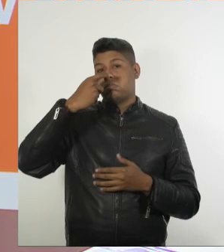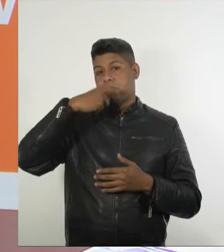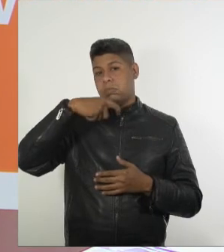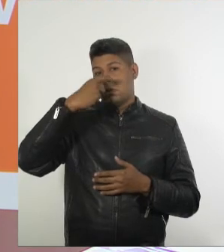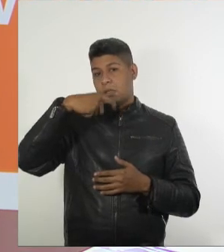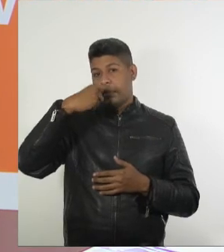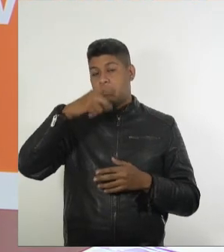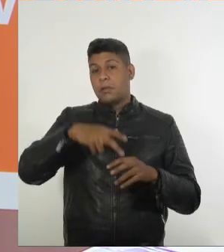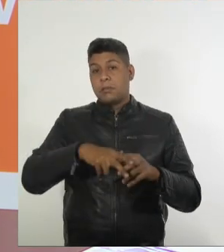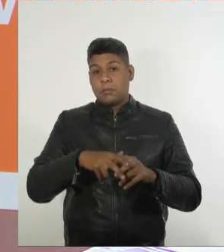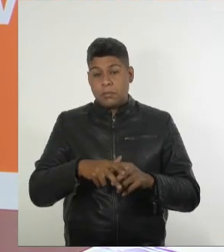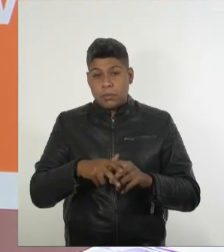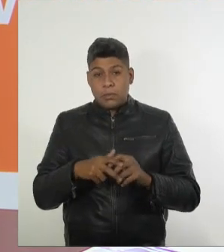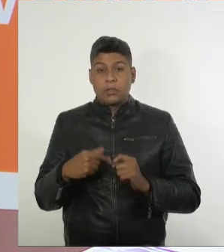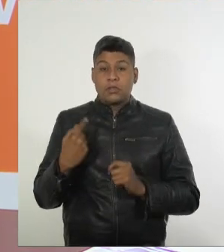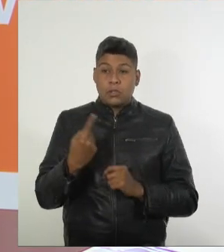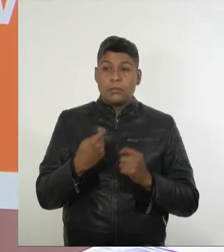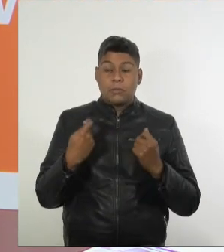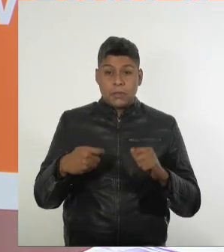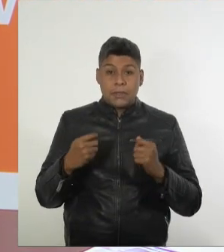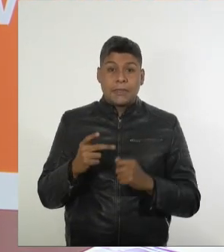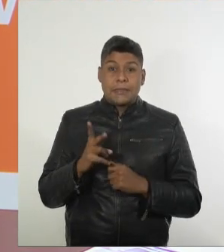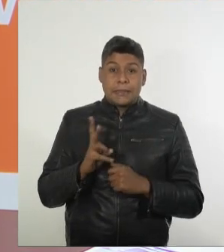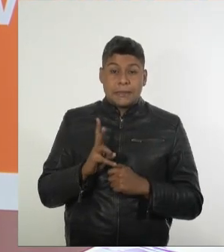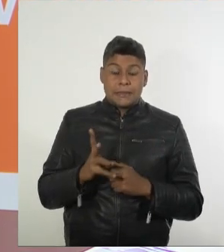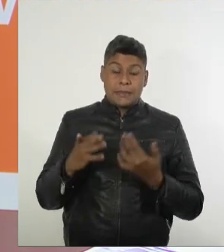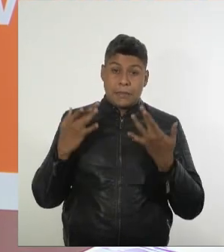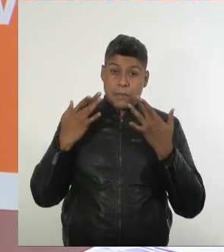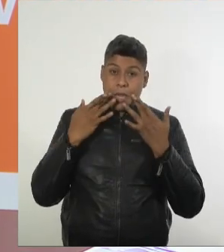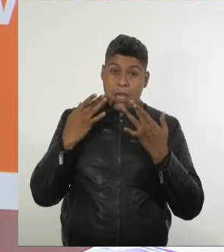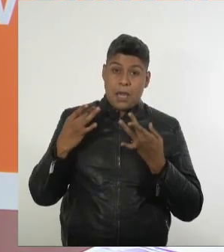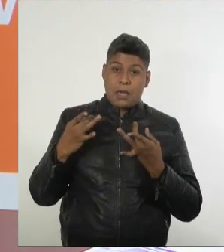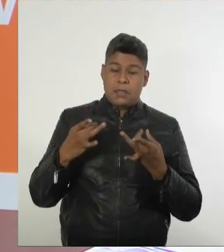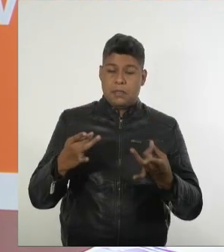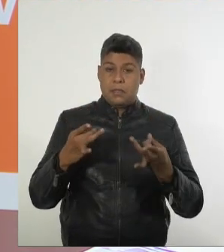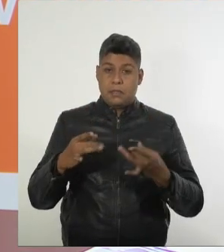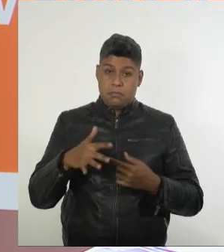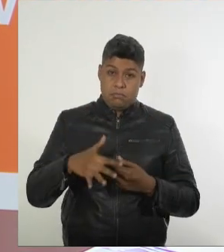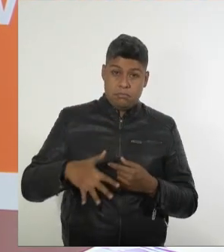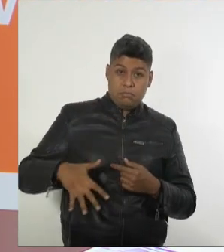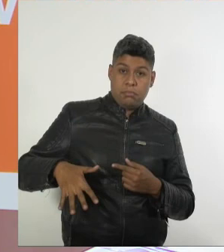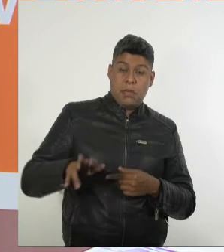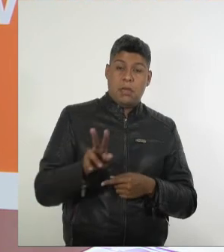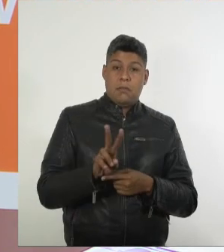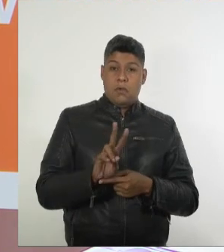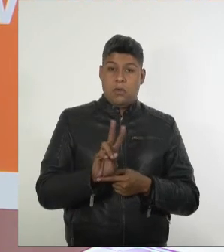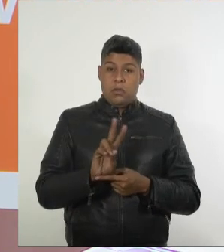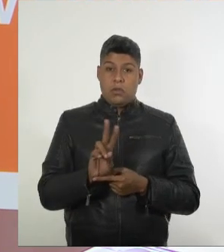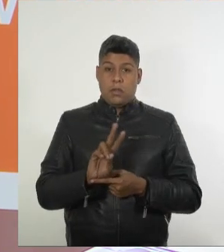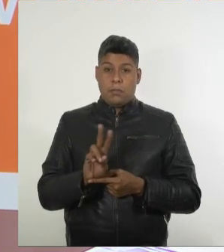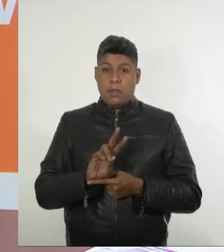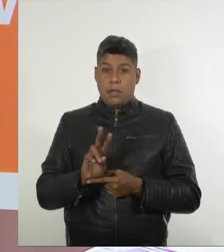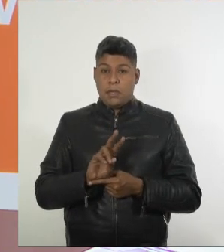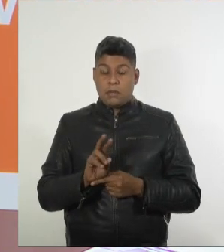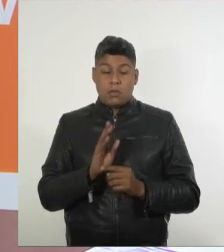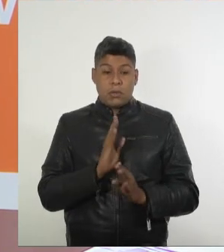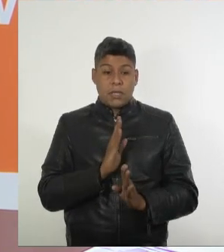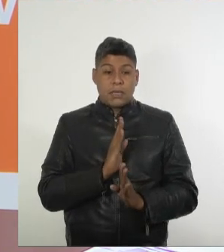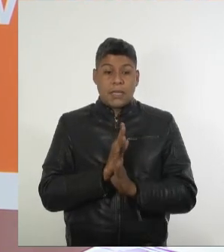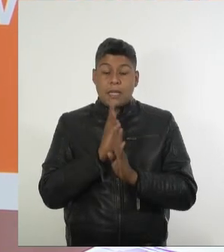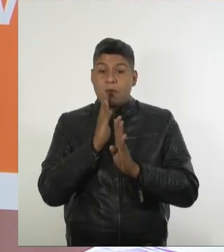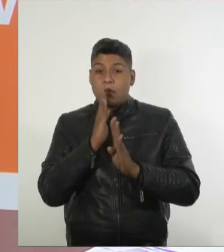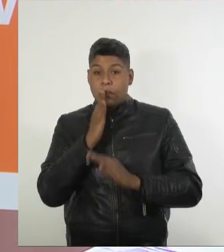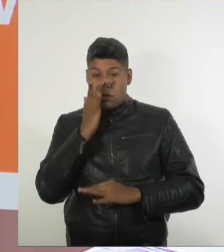gripal. Por isso que nós precisamos ficar o tempo todo atentos, tanto no monitoramento, né, na identificação